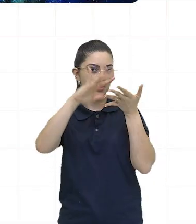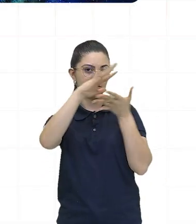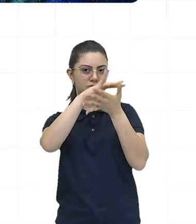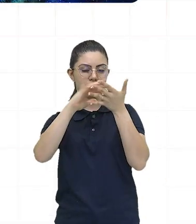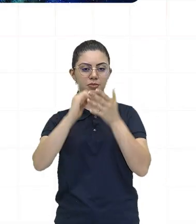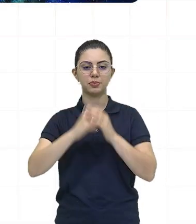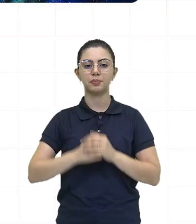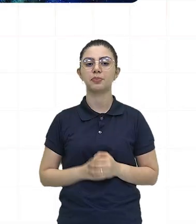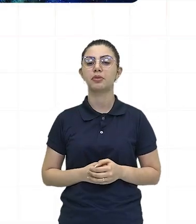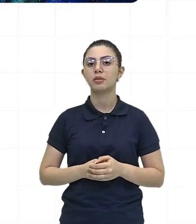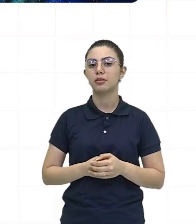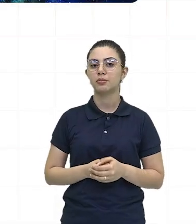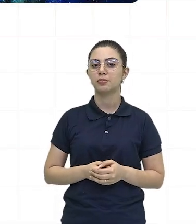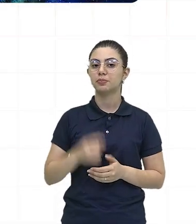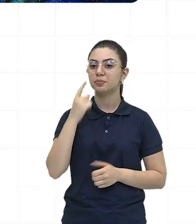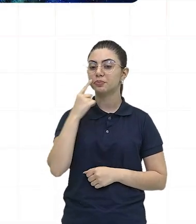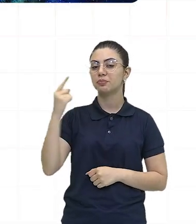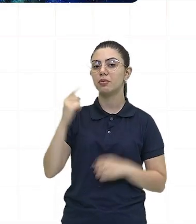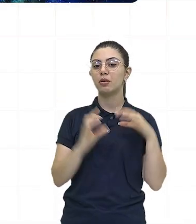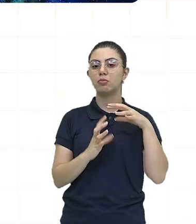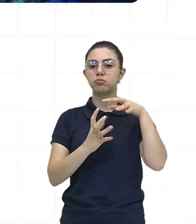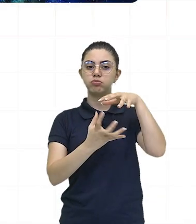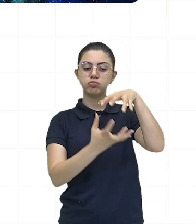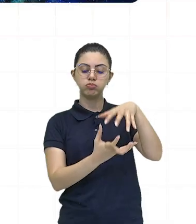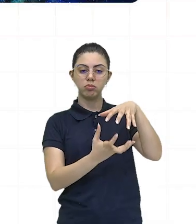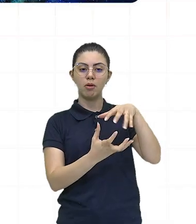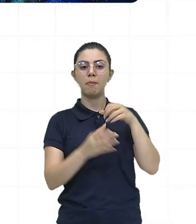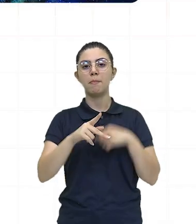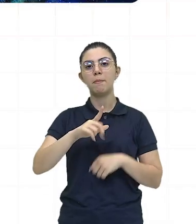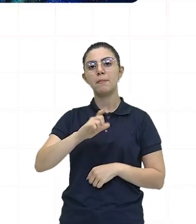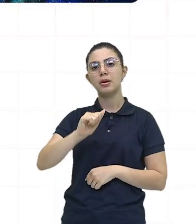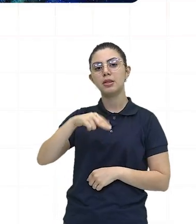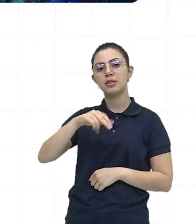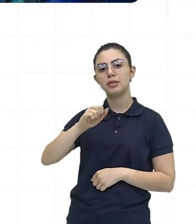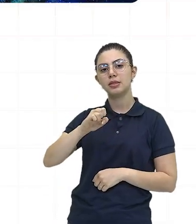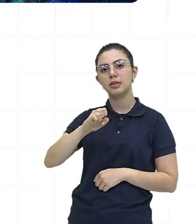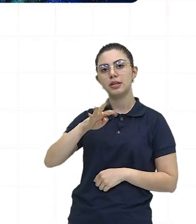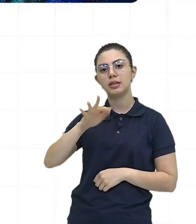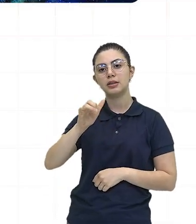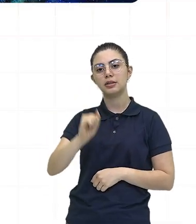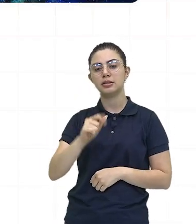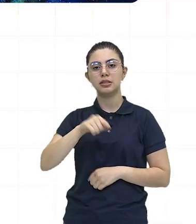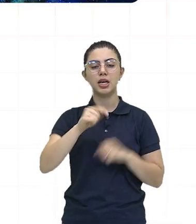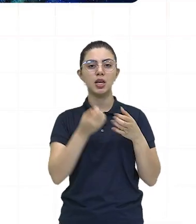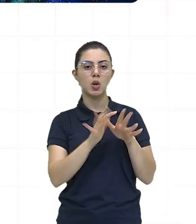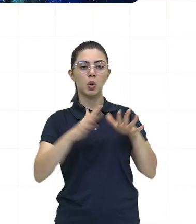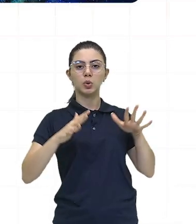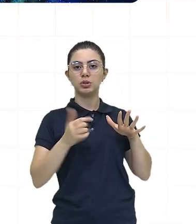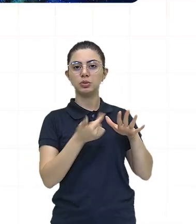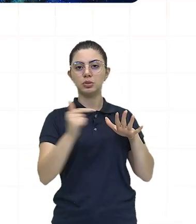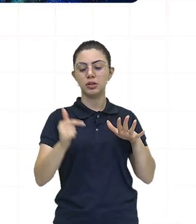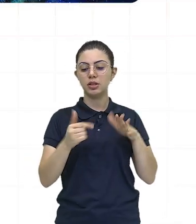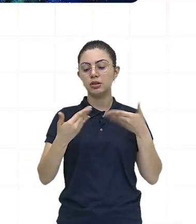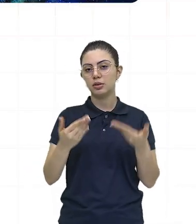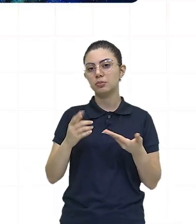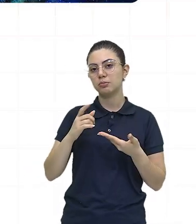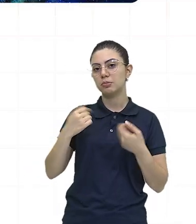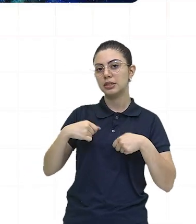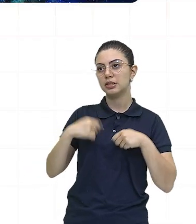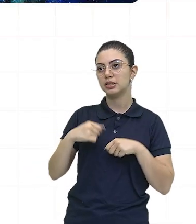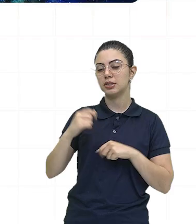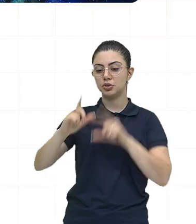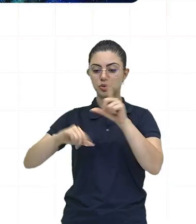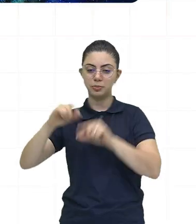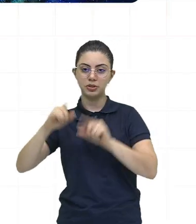vamos destacar aqui os planetas. Os planetas eles são astros sem luz própria que giram ao redor de uma estrela.